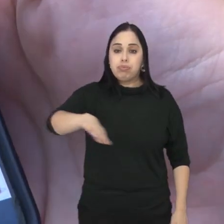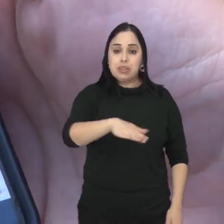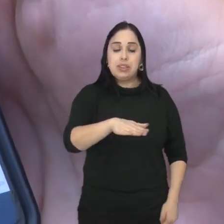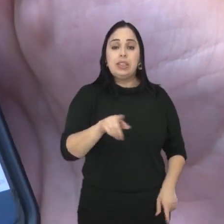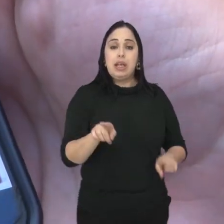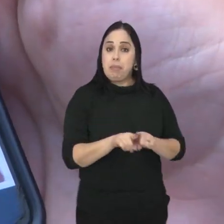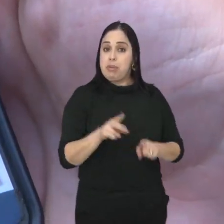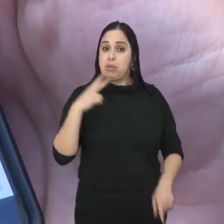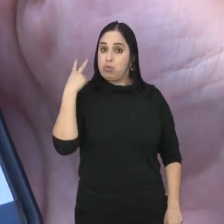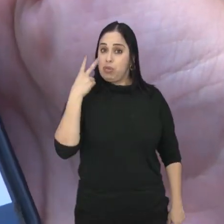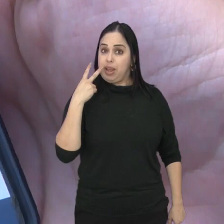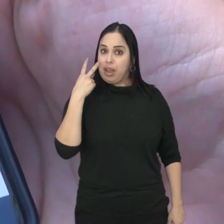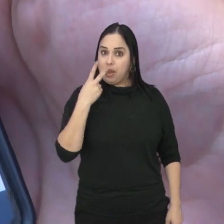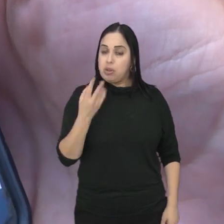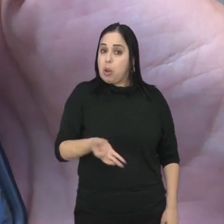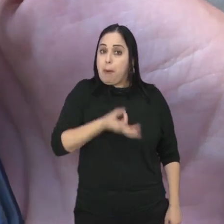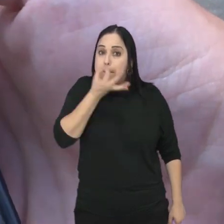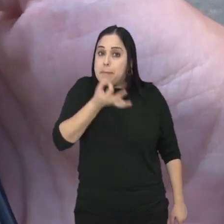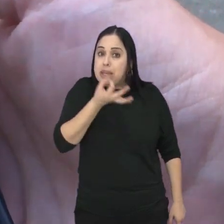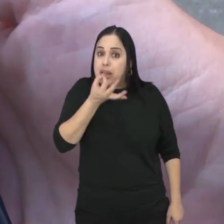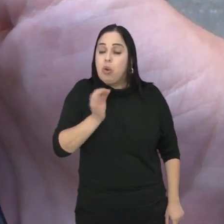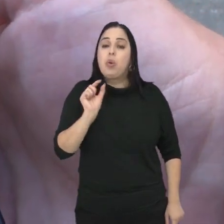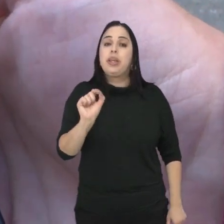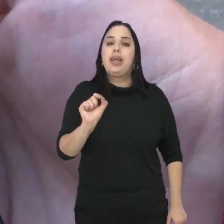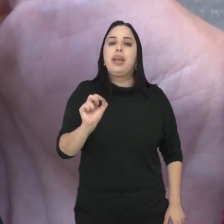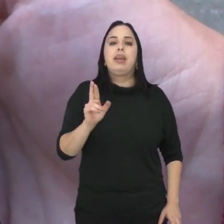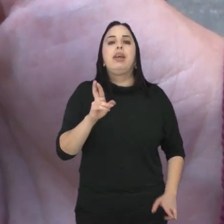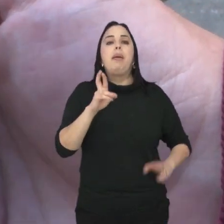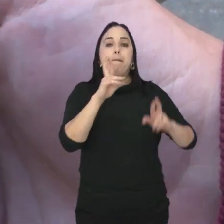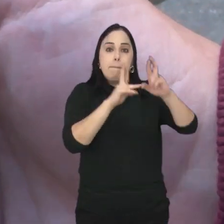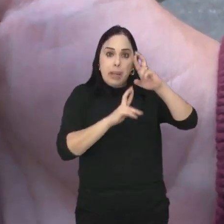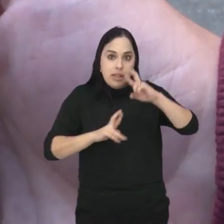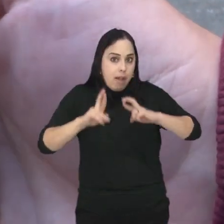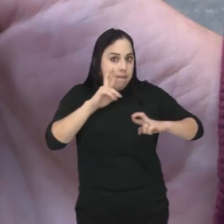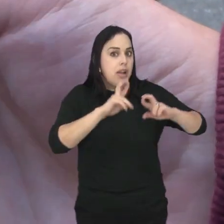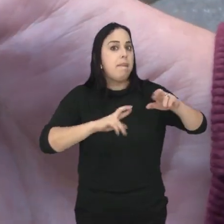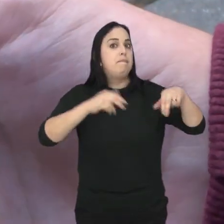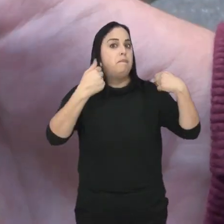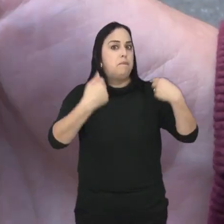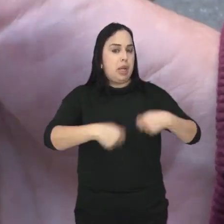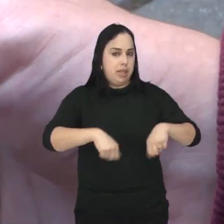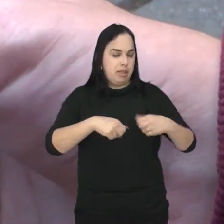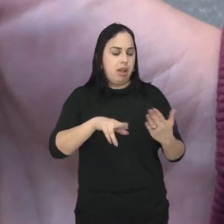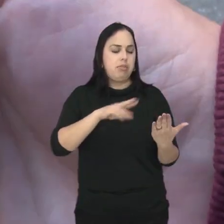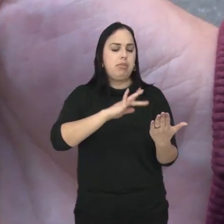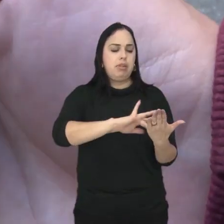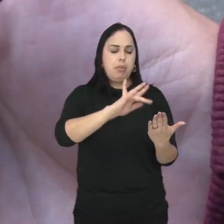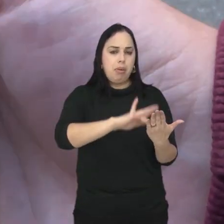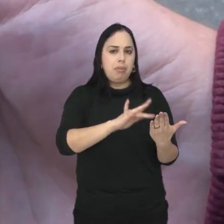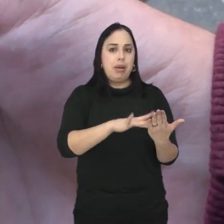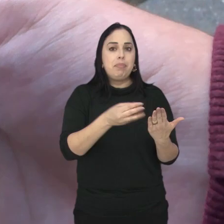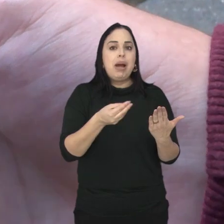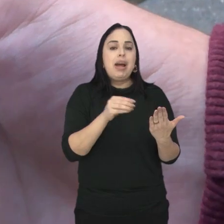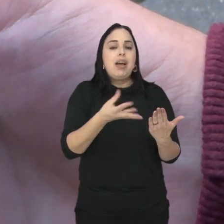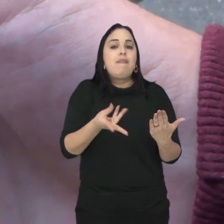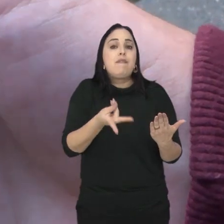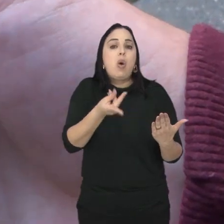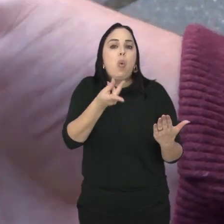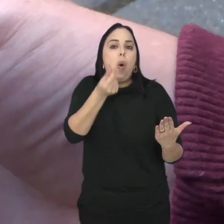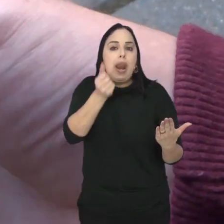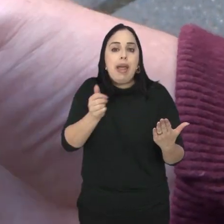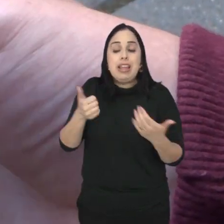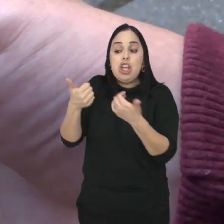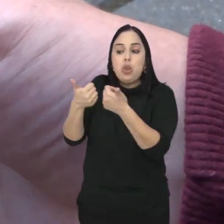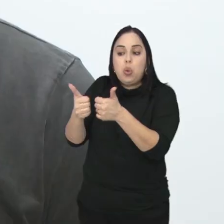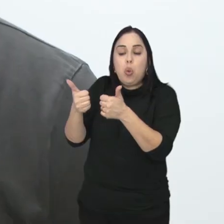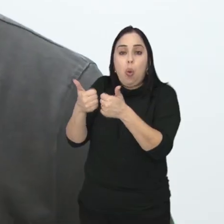disso, os vereadores defendem que é preciso fiscalizar o funcionamento dessas novas ferramentas para garantir a qualidade no